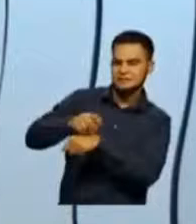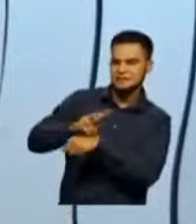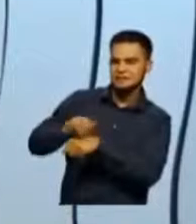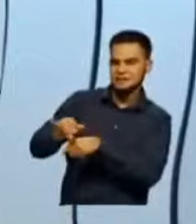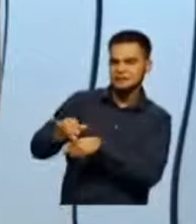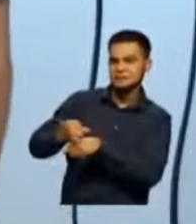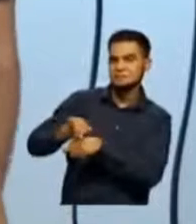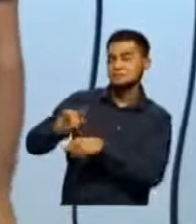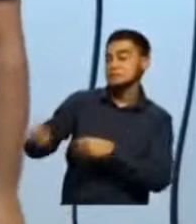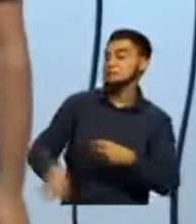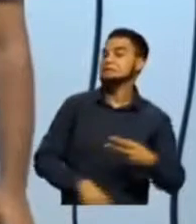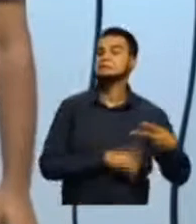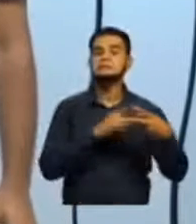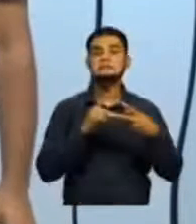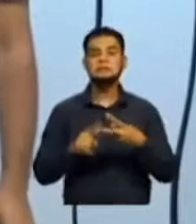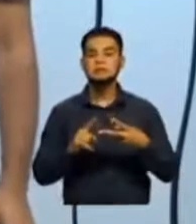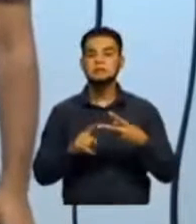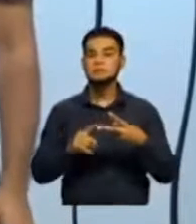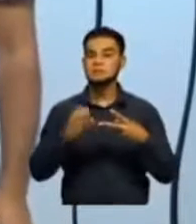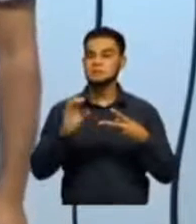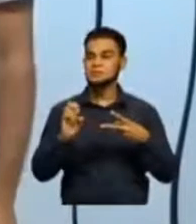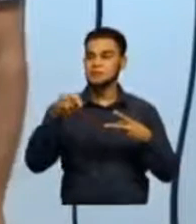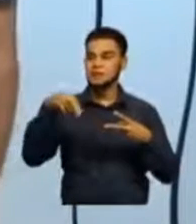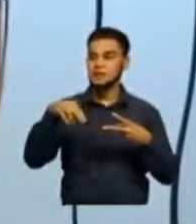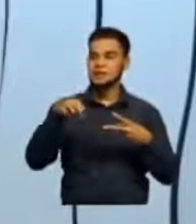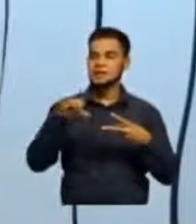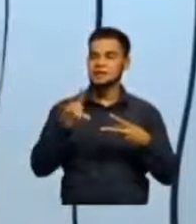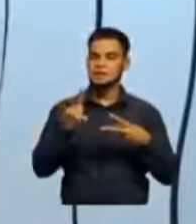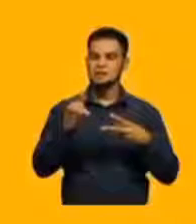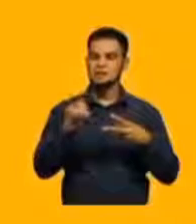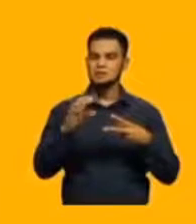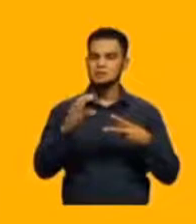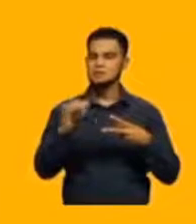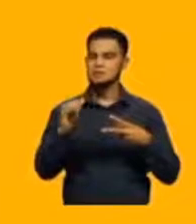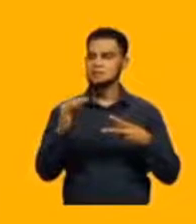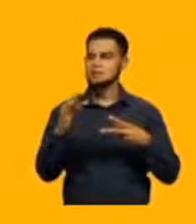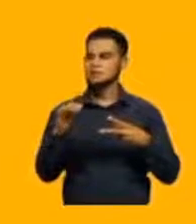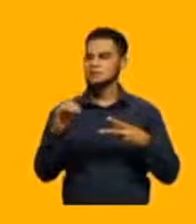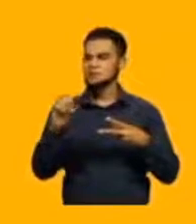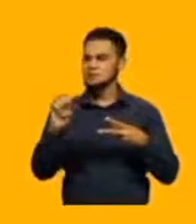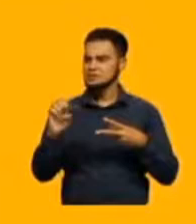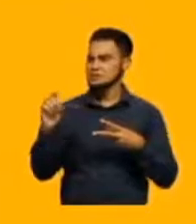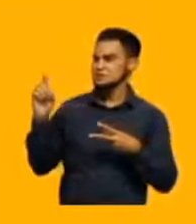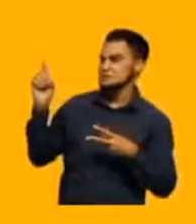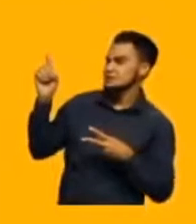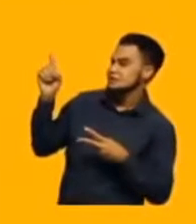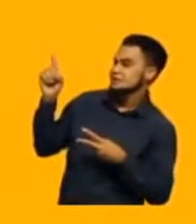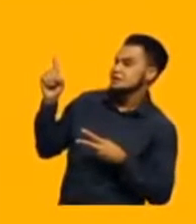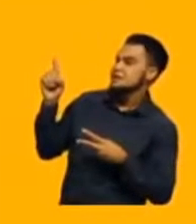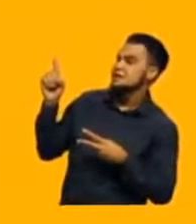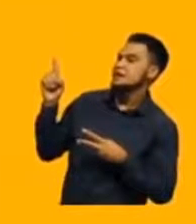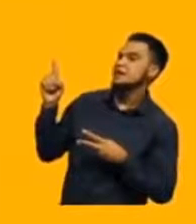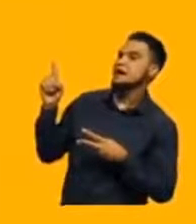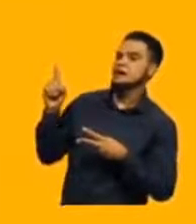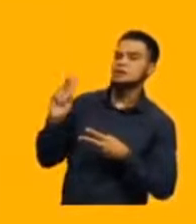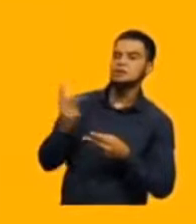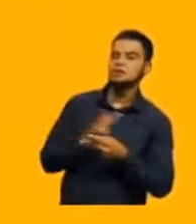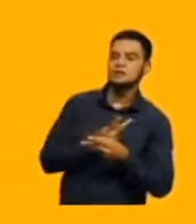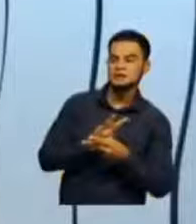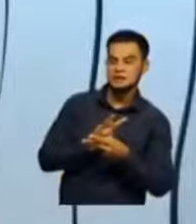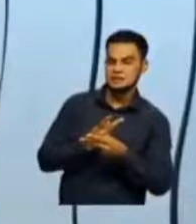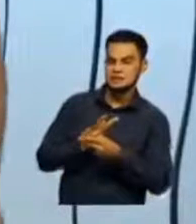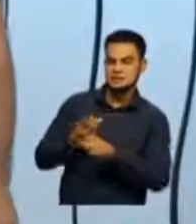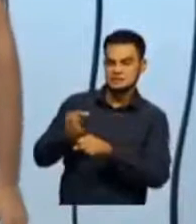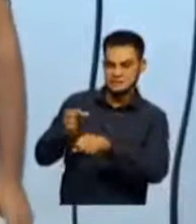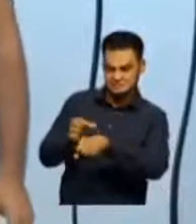Segundo mecanismo, endocitose, né? O vírus, então, ele vai se ligar na borda da